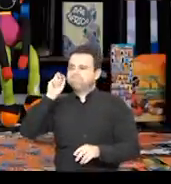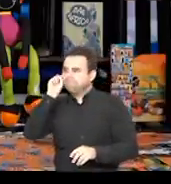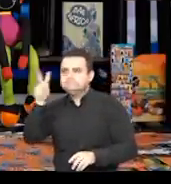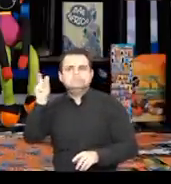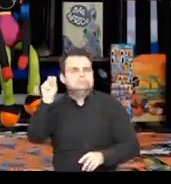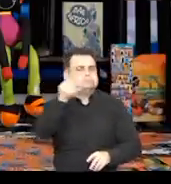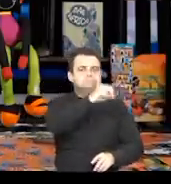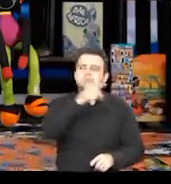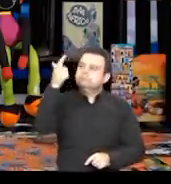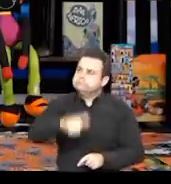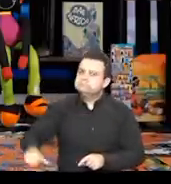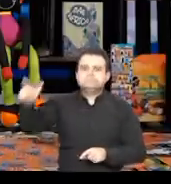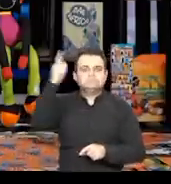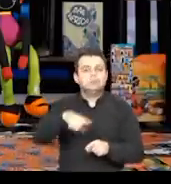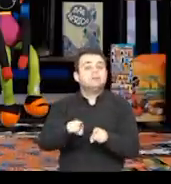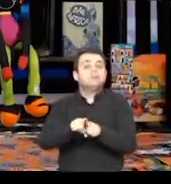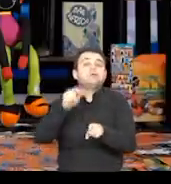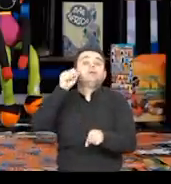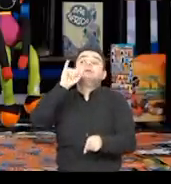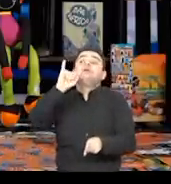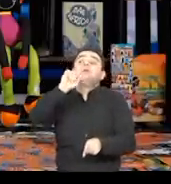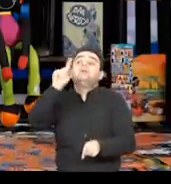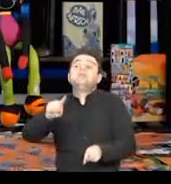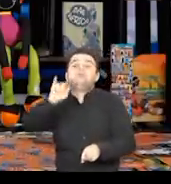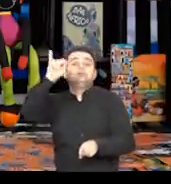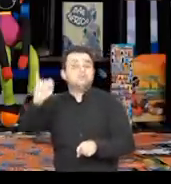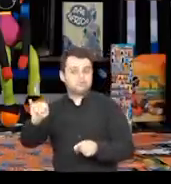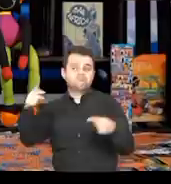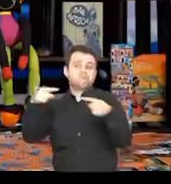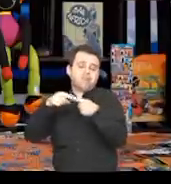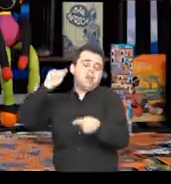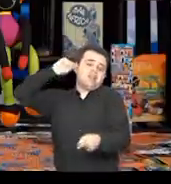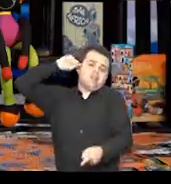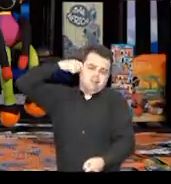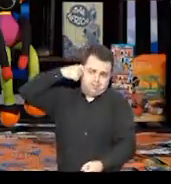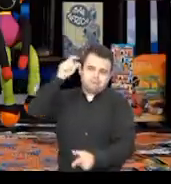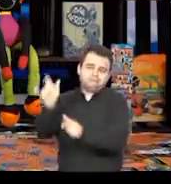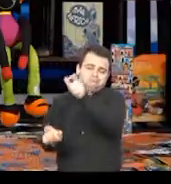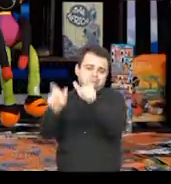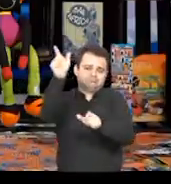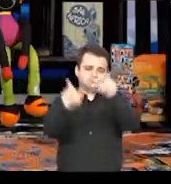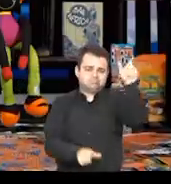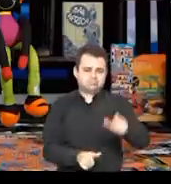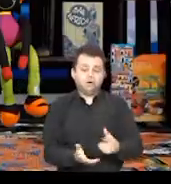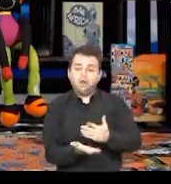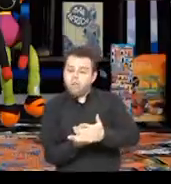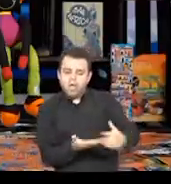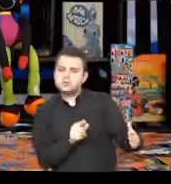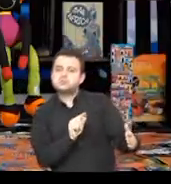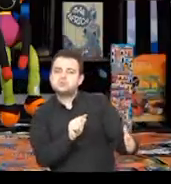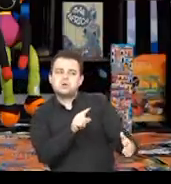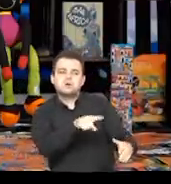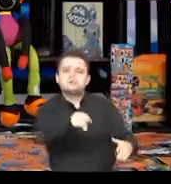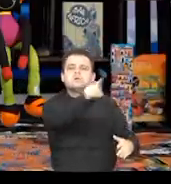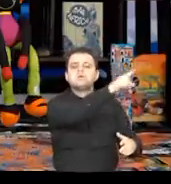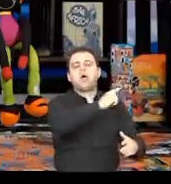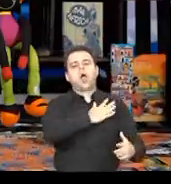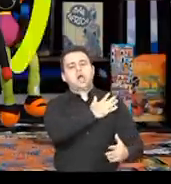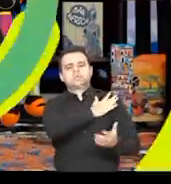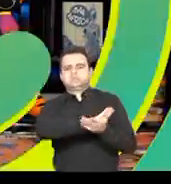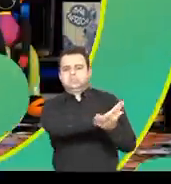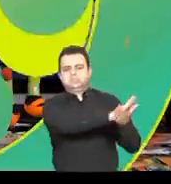É Easy e mais um monte de gente que é magia negra. O resto é feitiço racista.